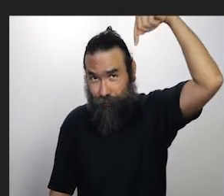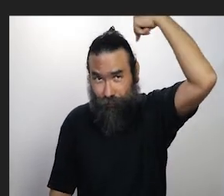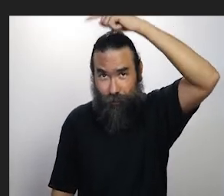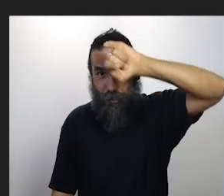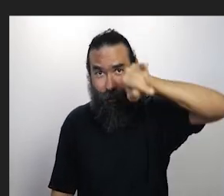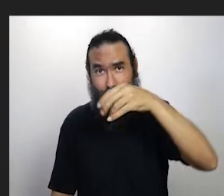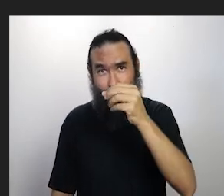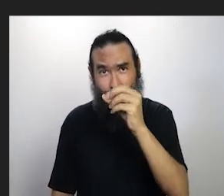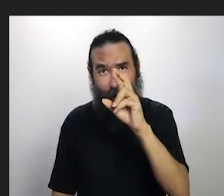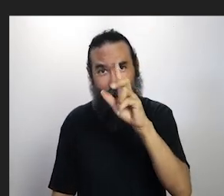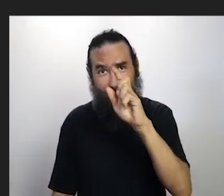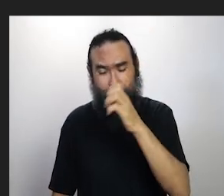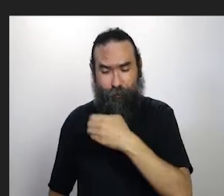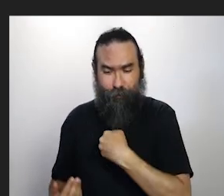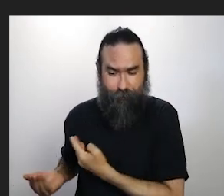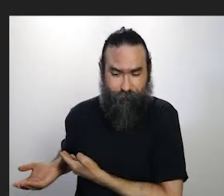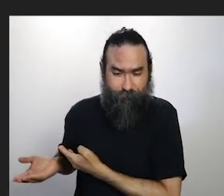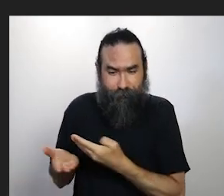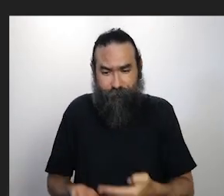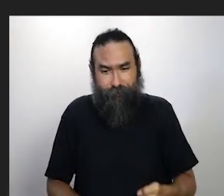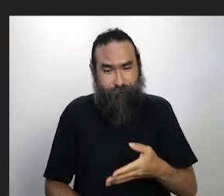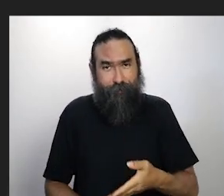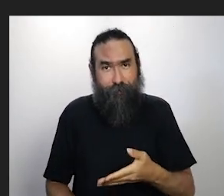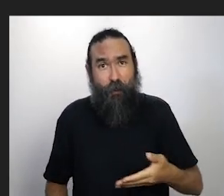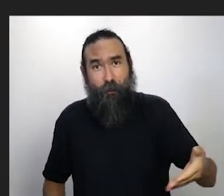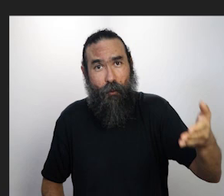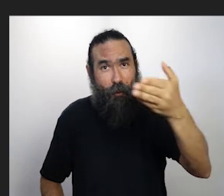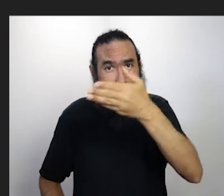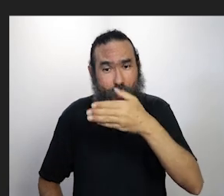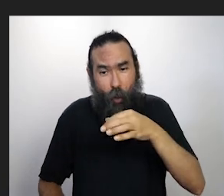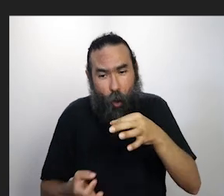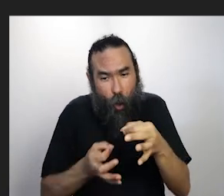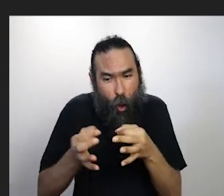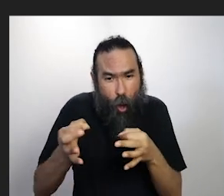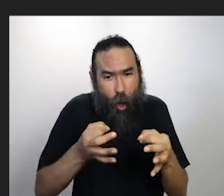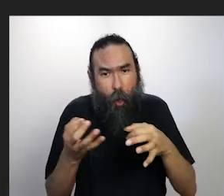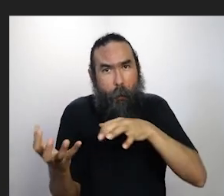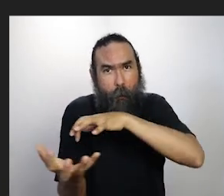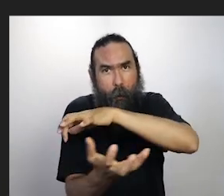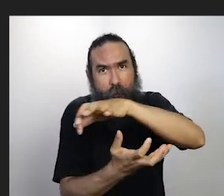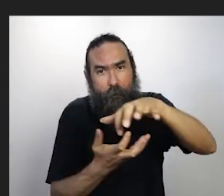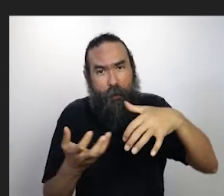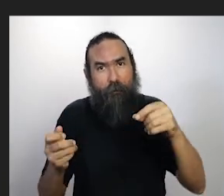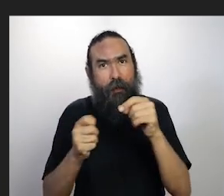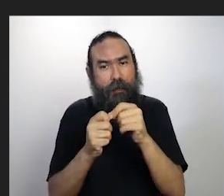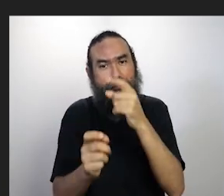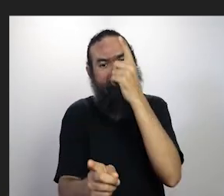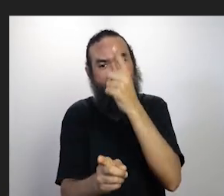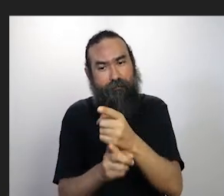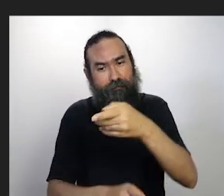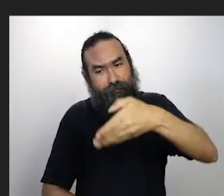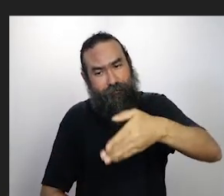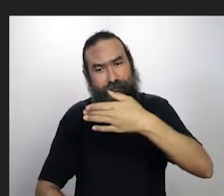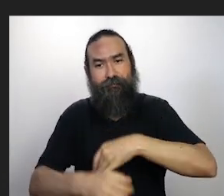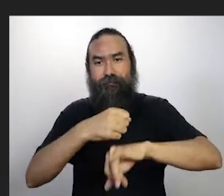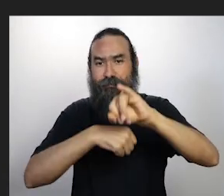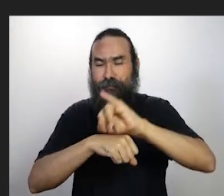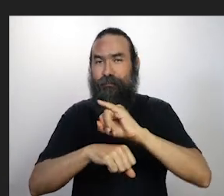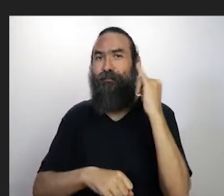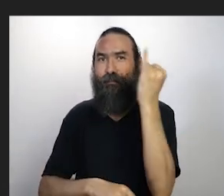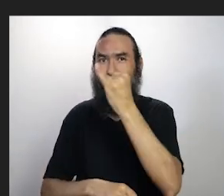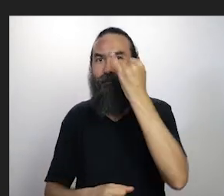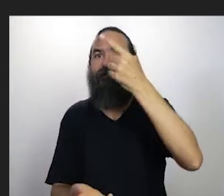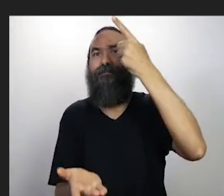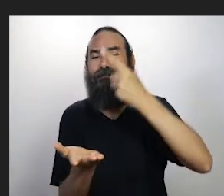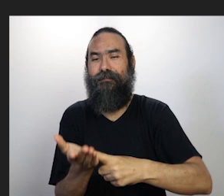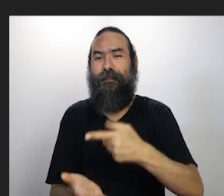aí articulando todo esse movimento para fazer acontecer, né, o encontro virtual, não deixar de celebrar esses